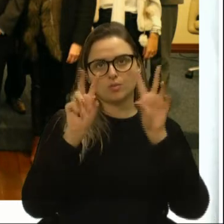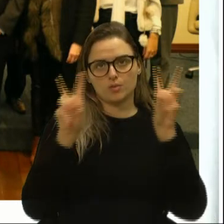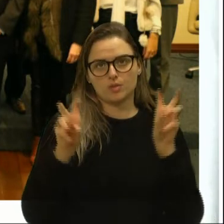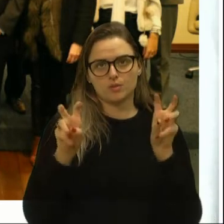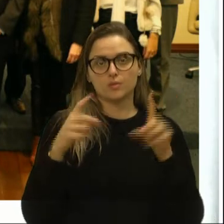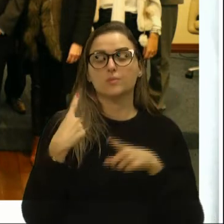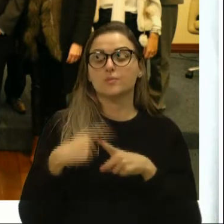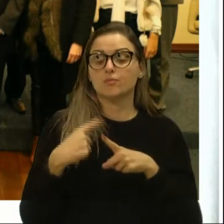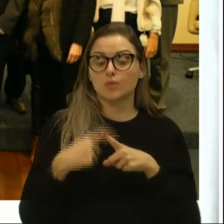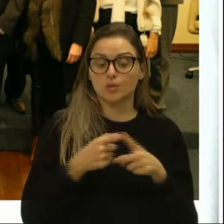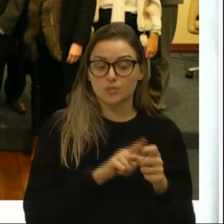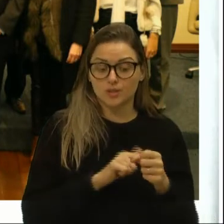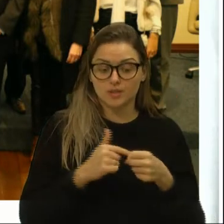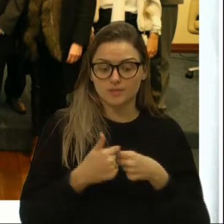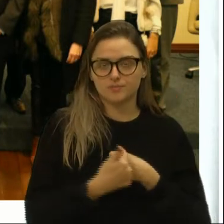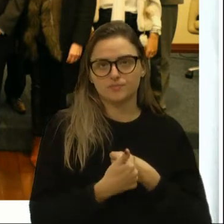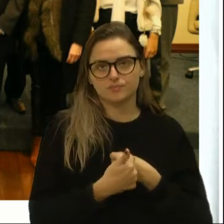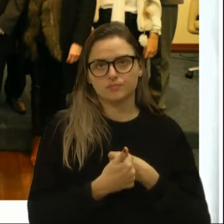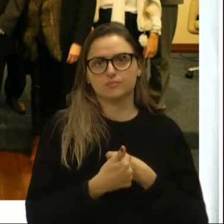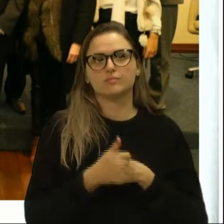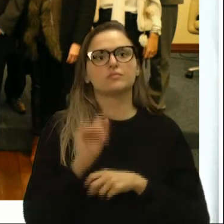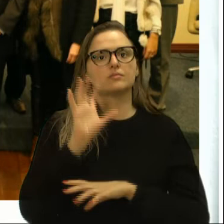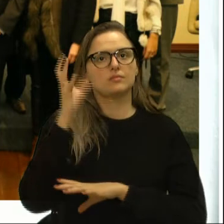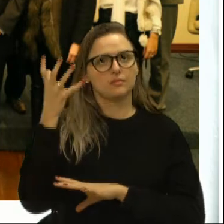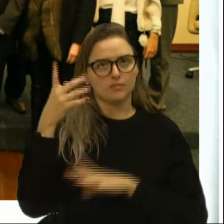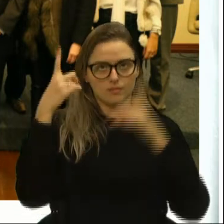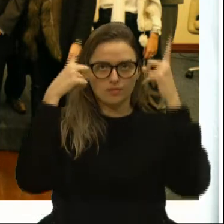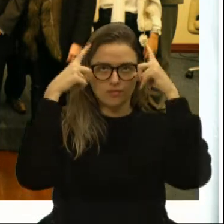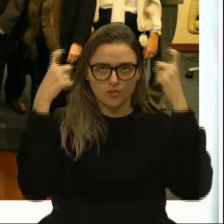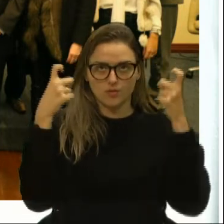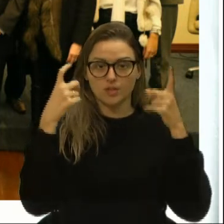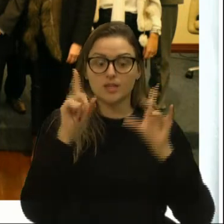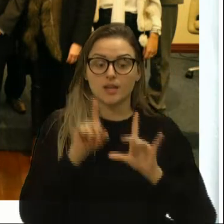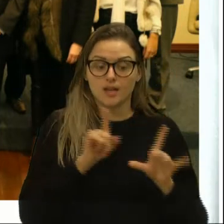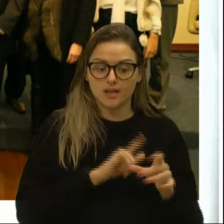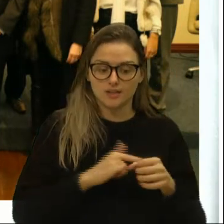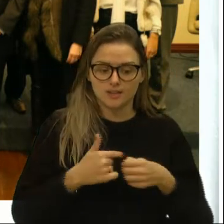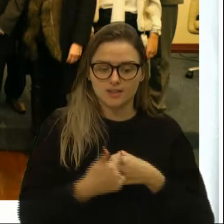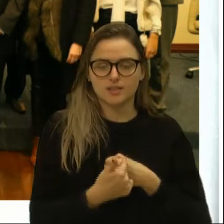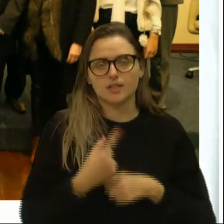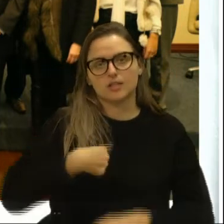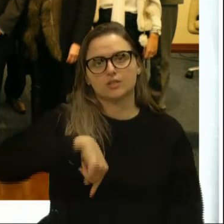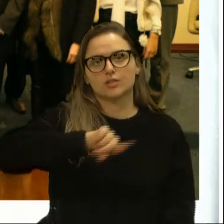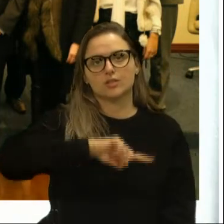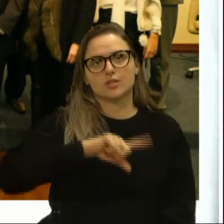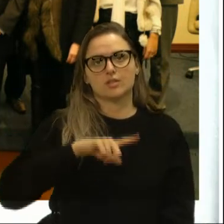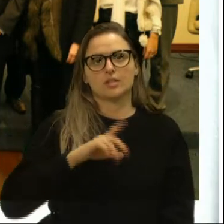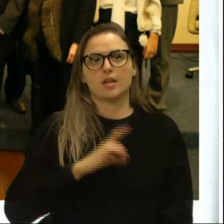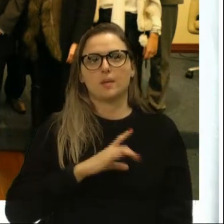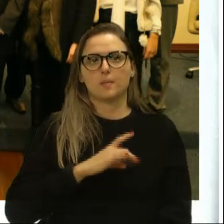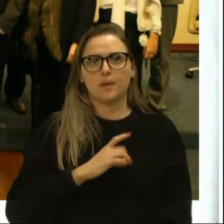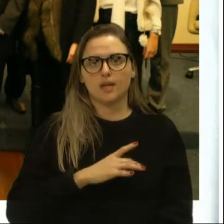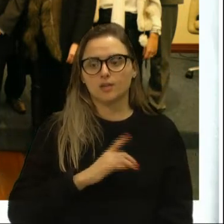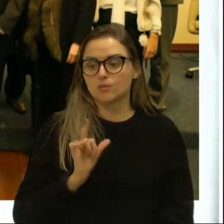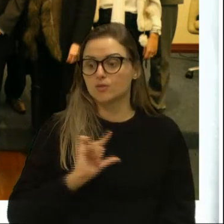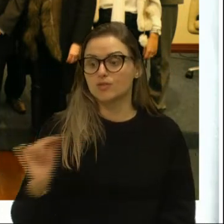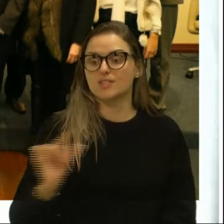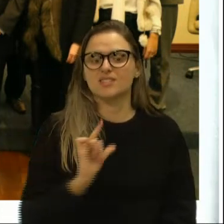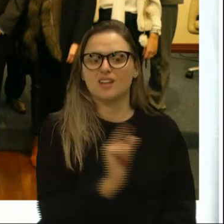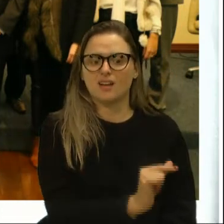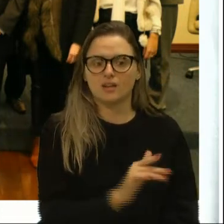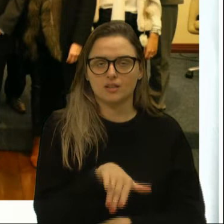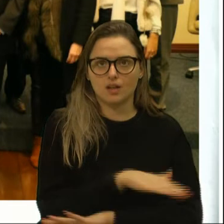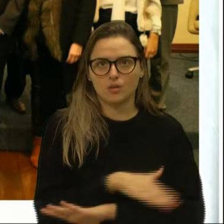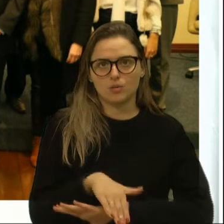nas cidades que ocorre a violência. É nas cidades que a gente está com medo de sair nas ruas. É